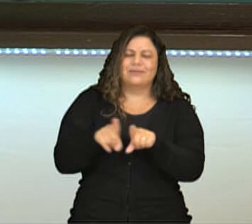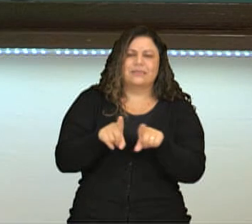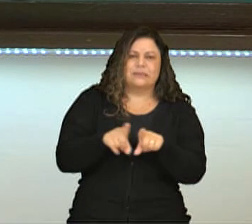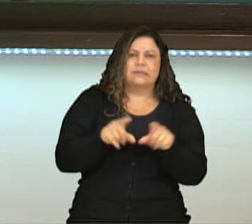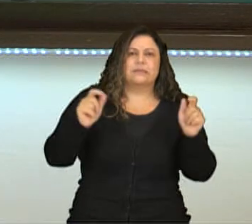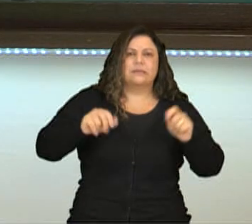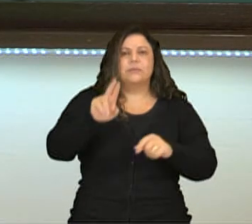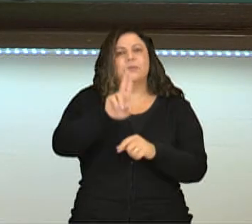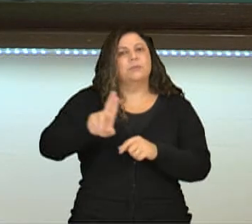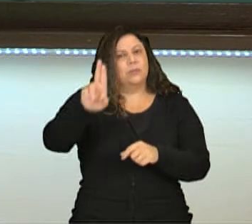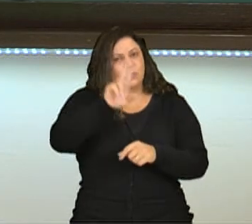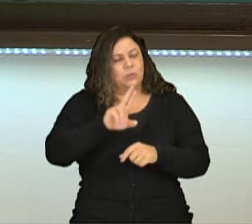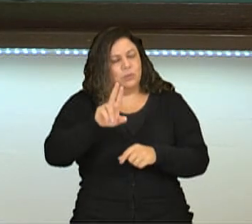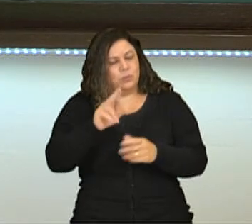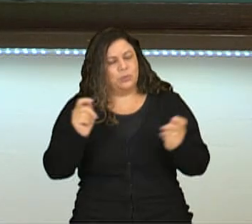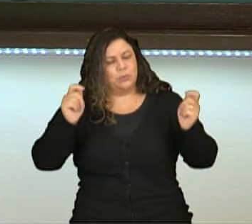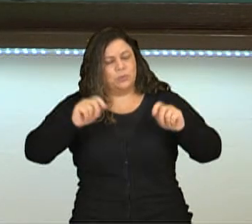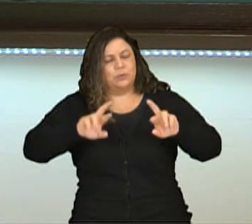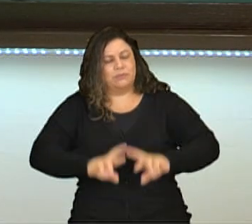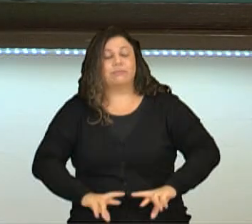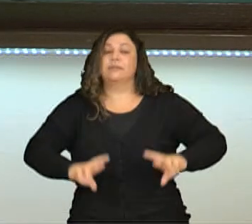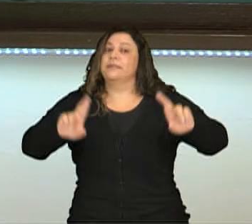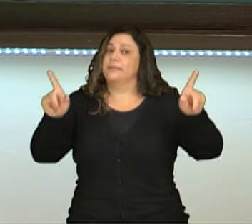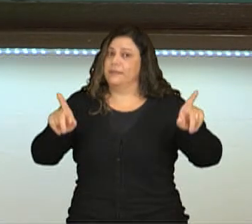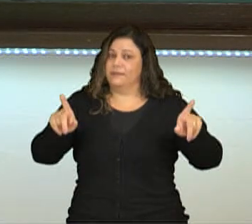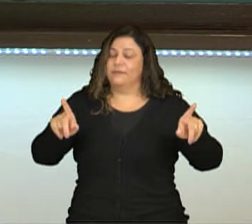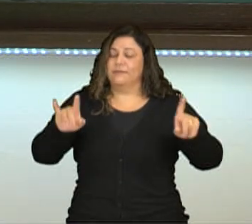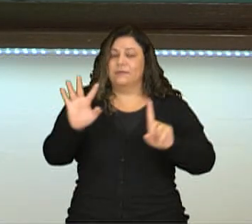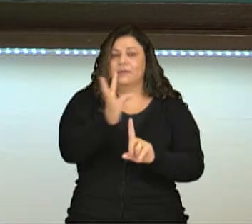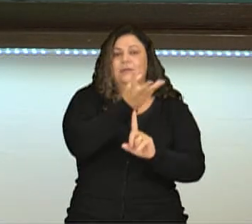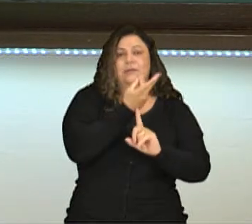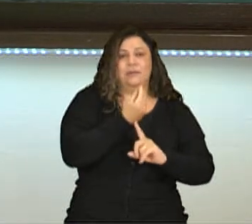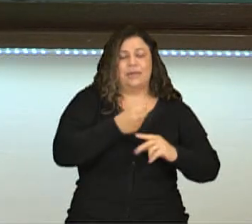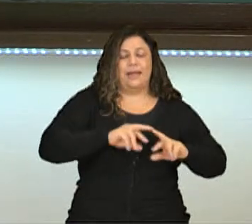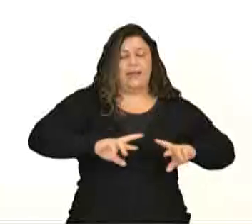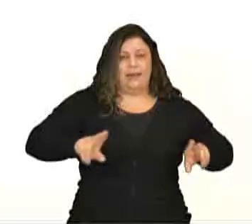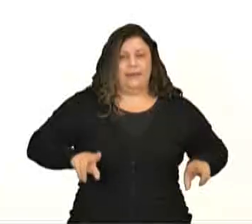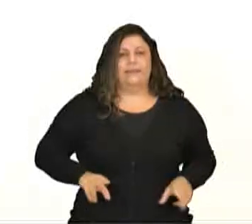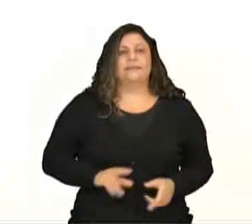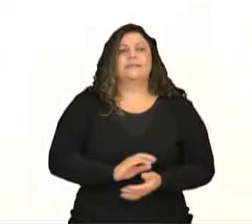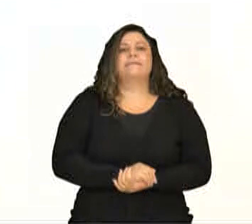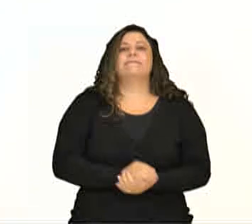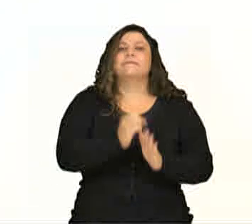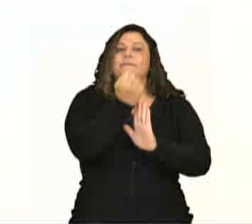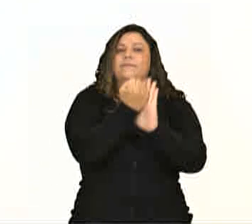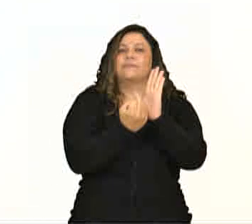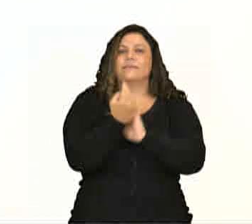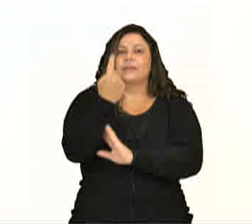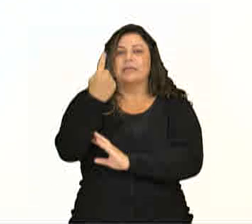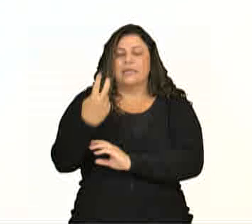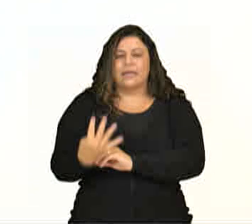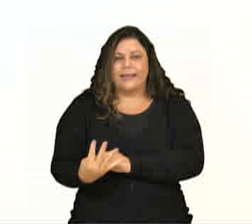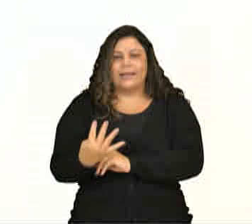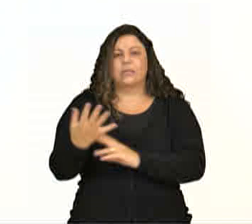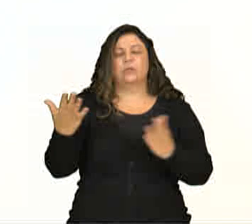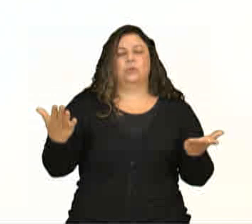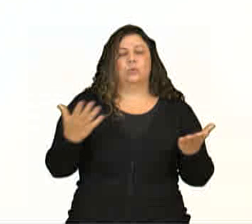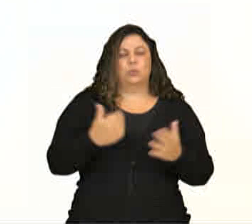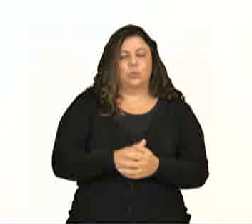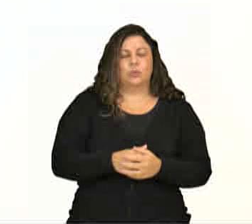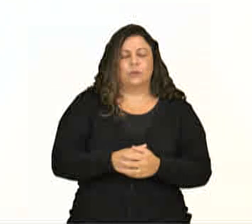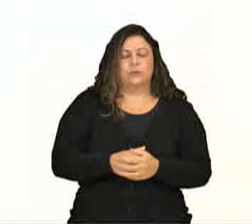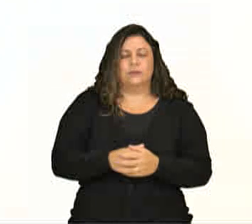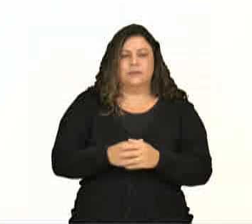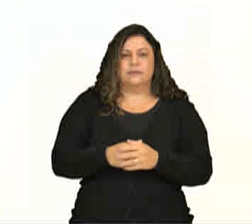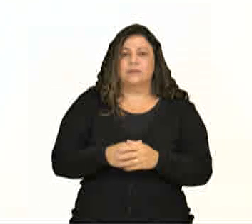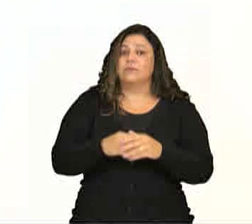aquele conhecimento e isso fazia toda a diferença na obra de arte, tá? No século XIV, o Trecento foi uma fase